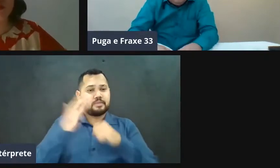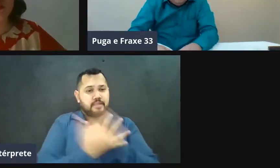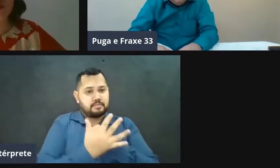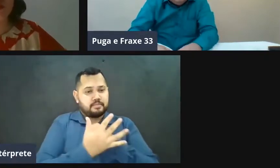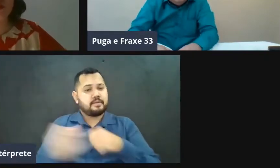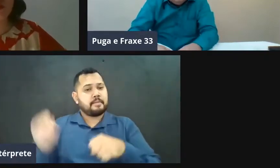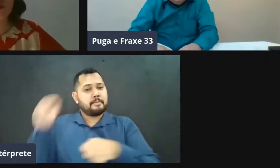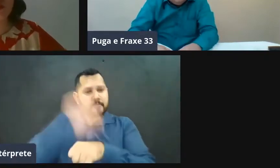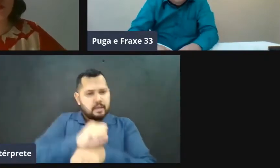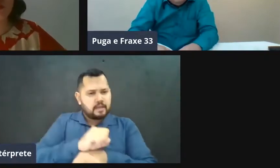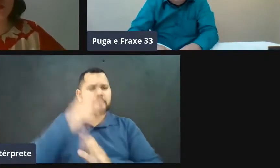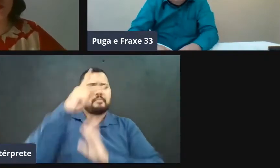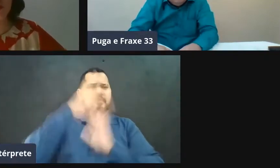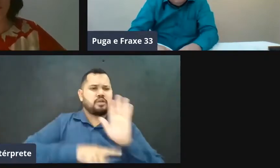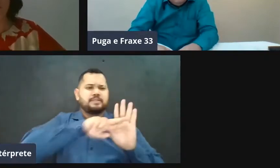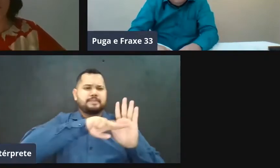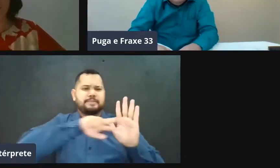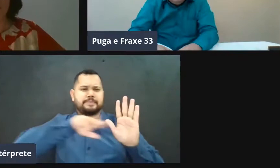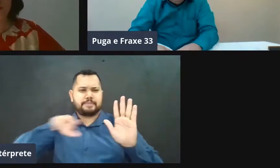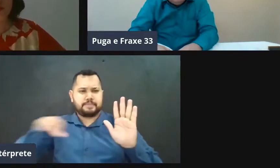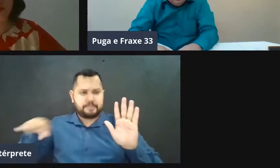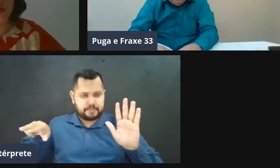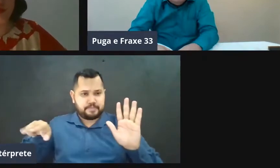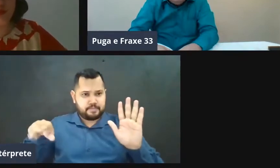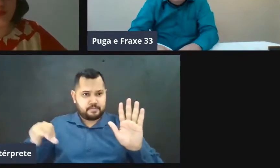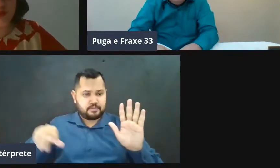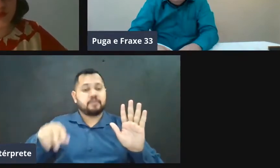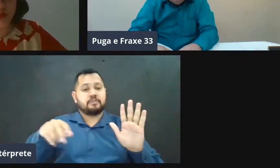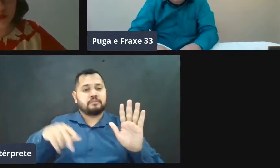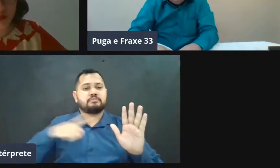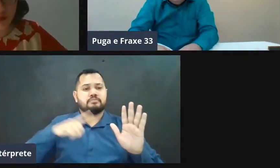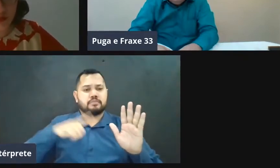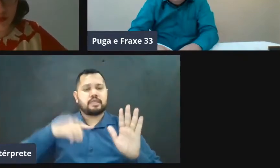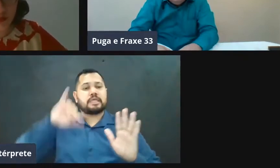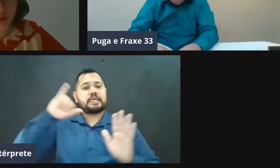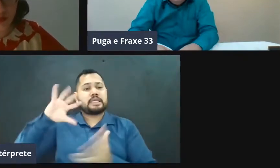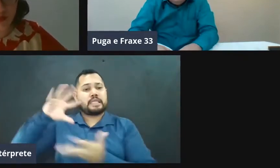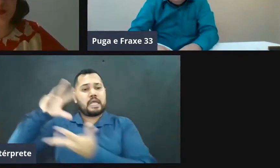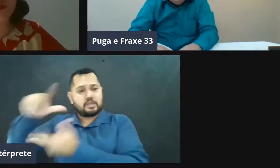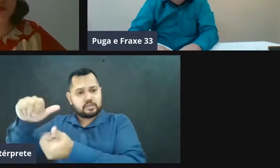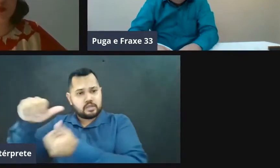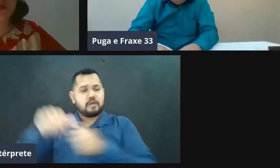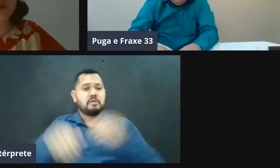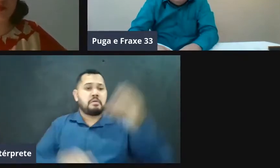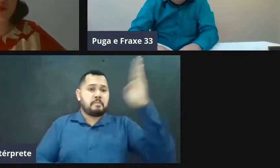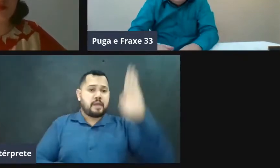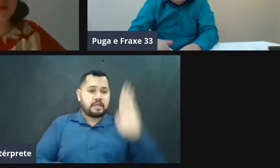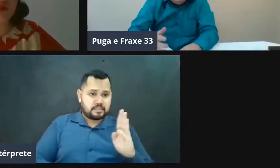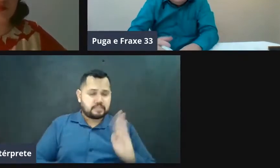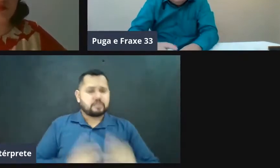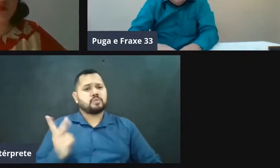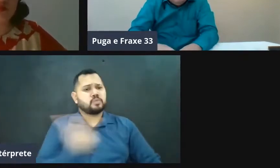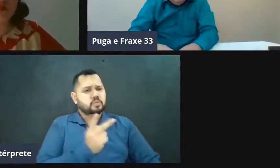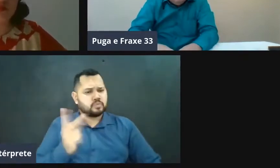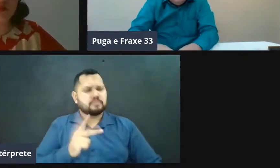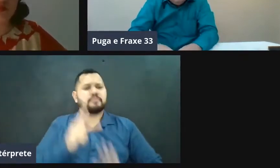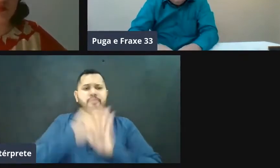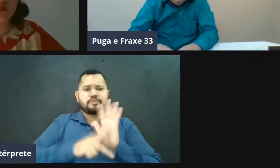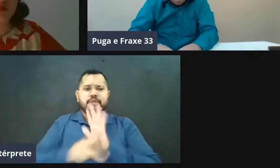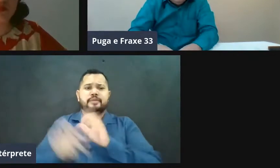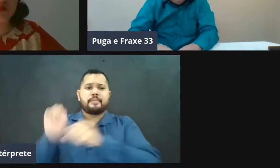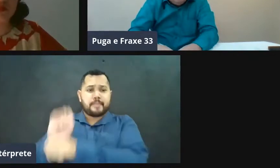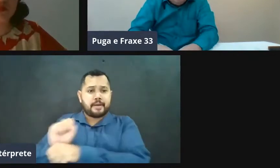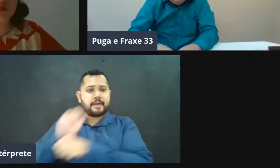diversos projetos, não só a nível internacional, mas também a nível de Brasil, nós também sofremos essa questão,